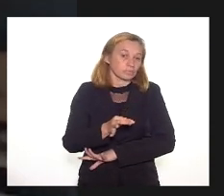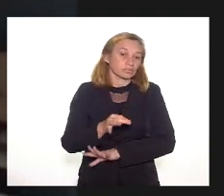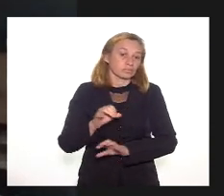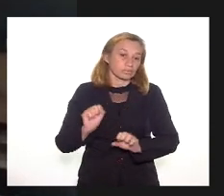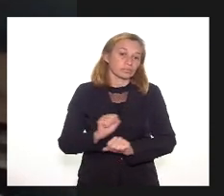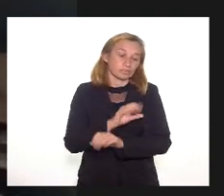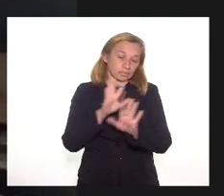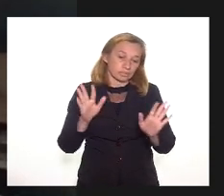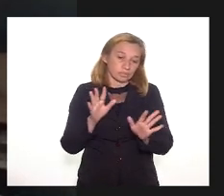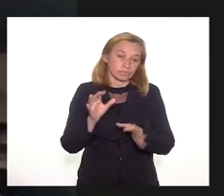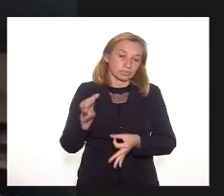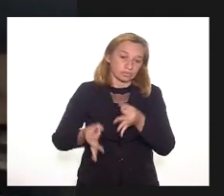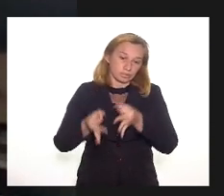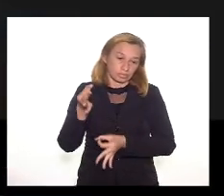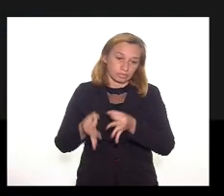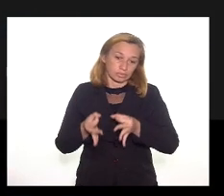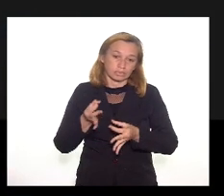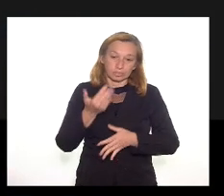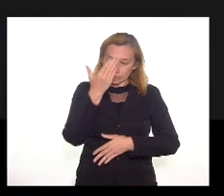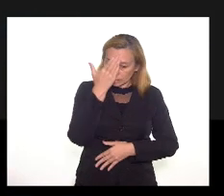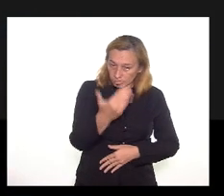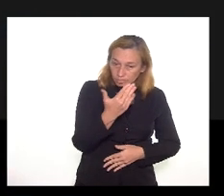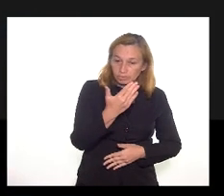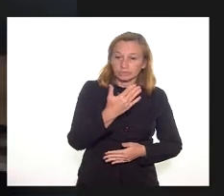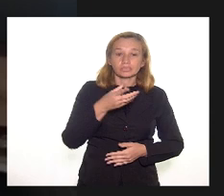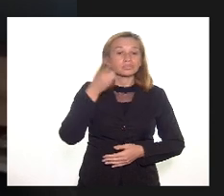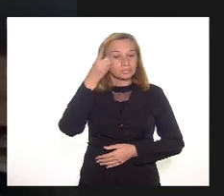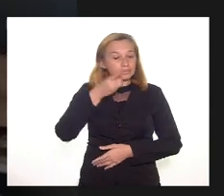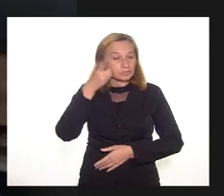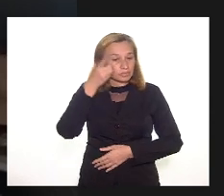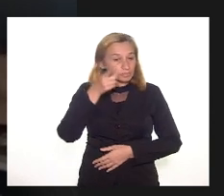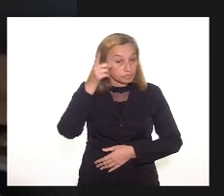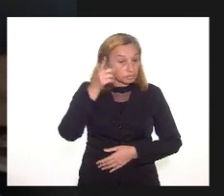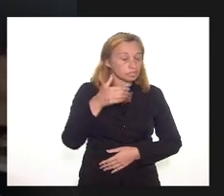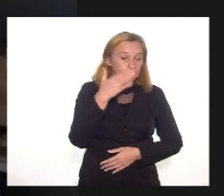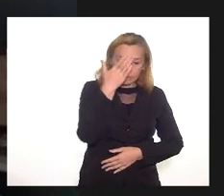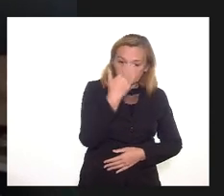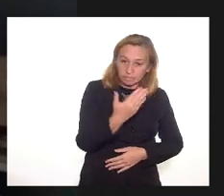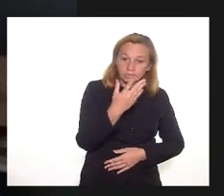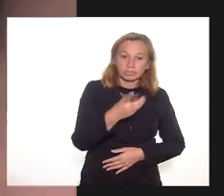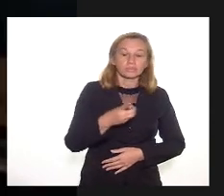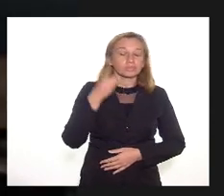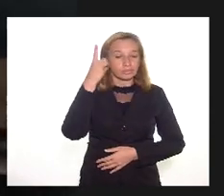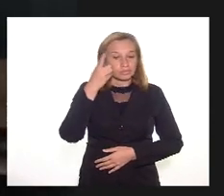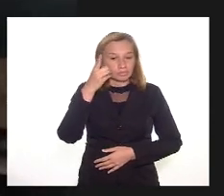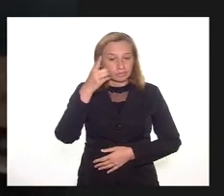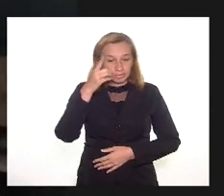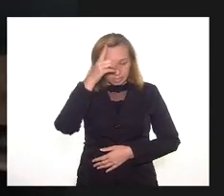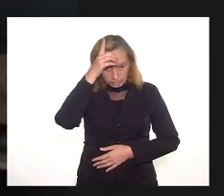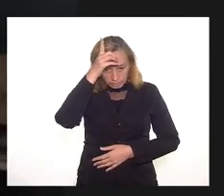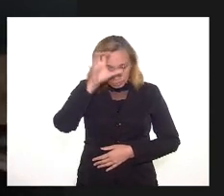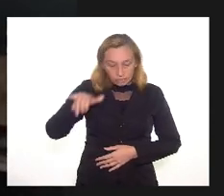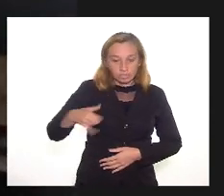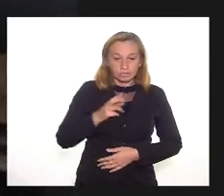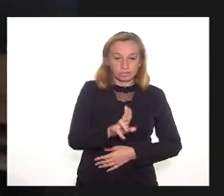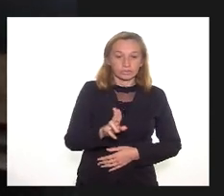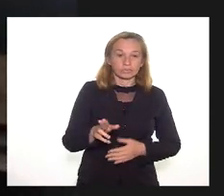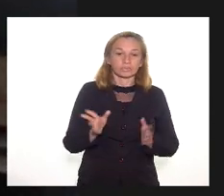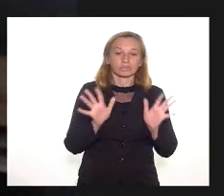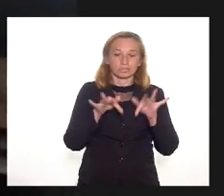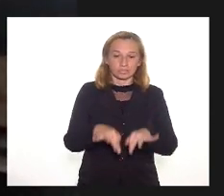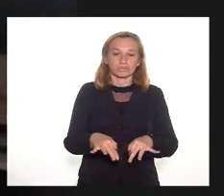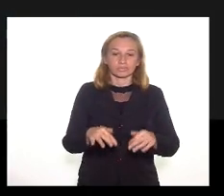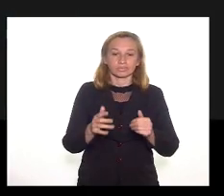esclarecido perante a justiça. Muito obrigado deputada Lucinha e obrigado deputado Diaju e espero que agora o ping-pong se